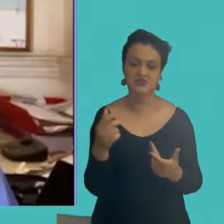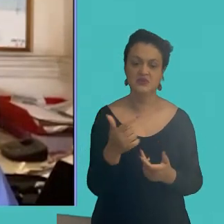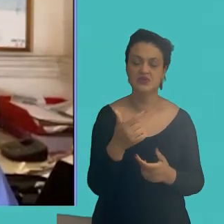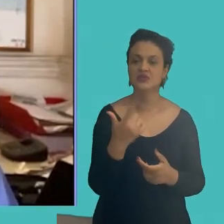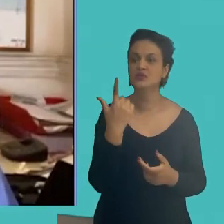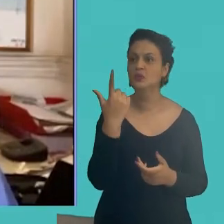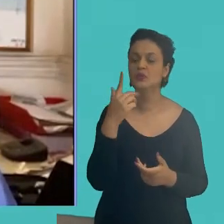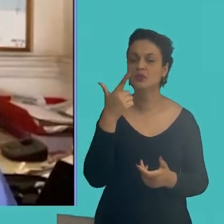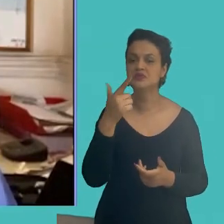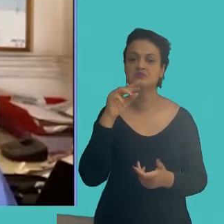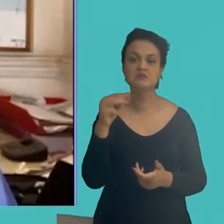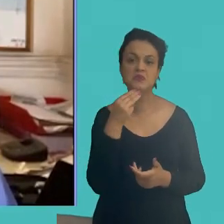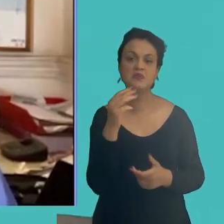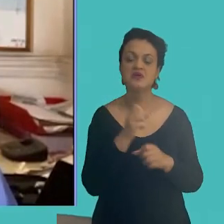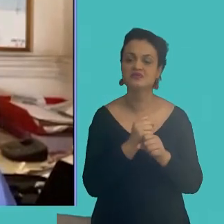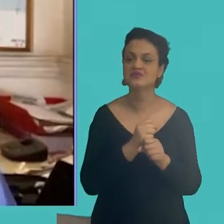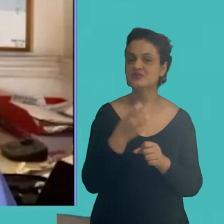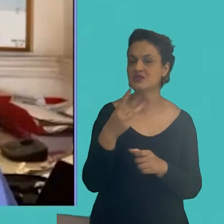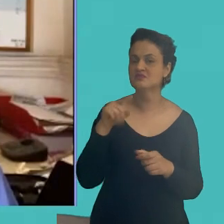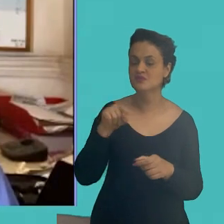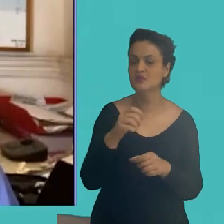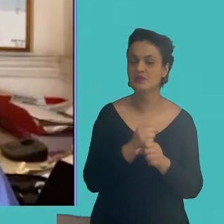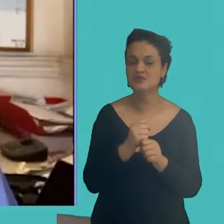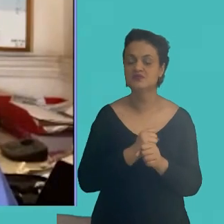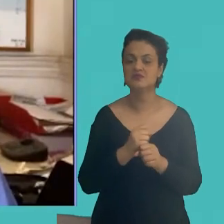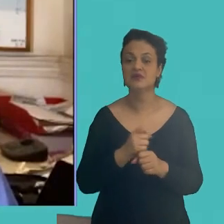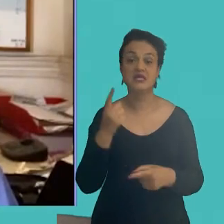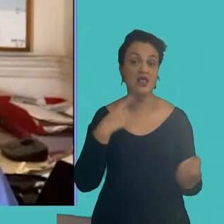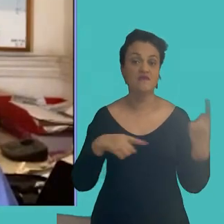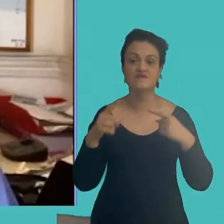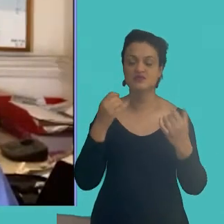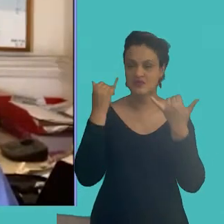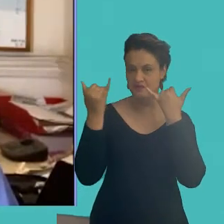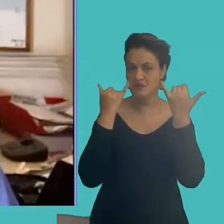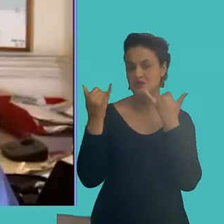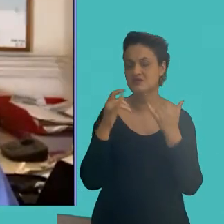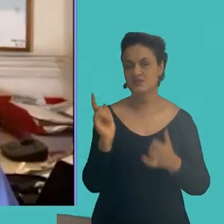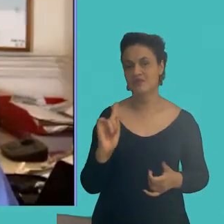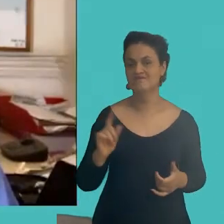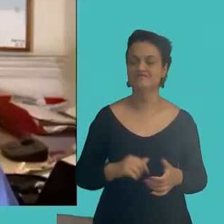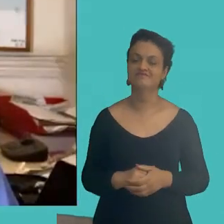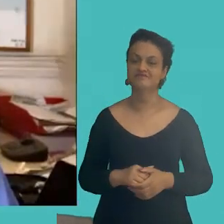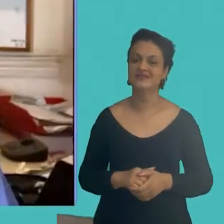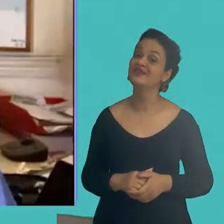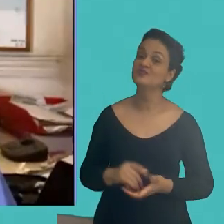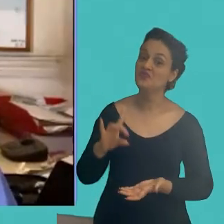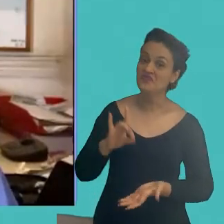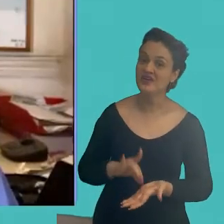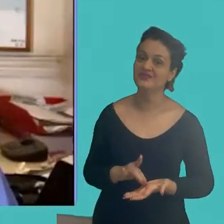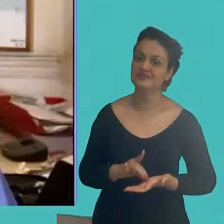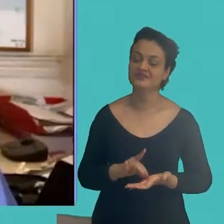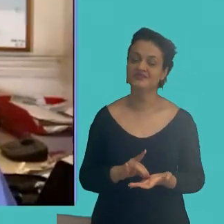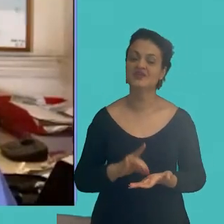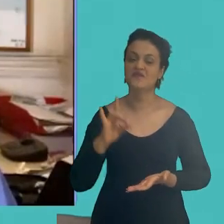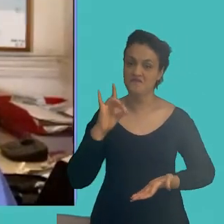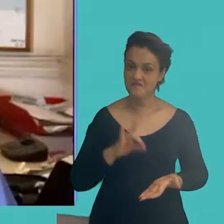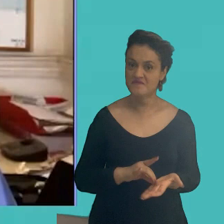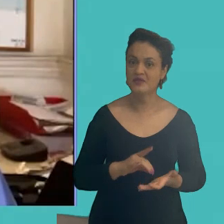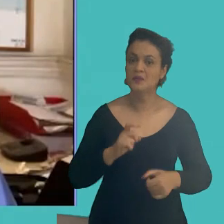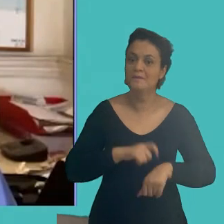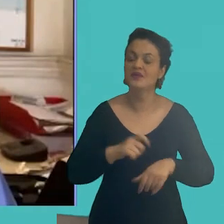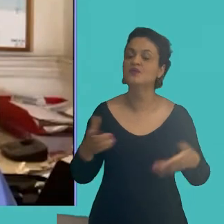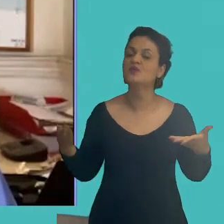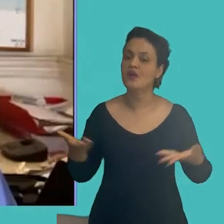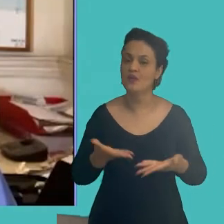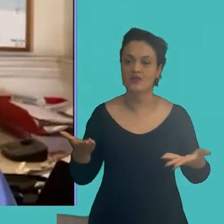história de globalização, mas a revolução da informação não. Isso é realmente um fato da nossa era, é